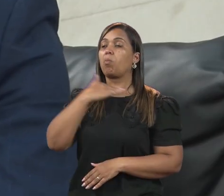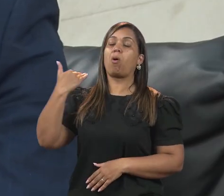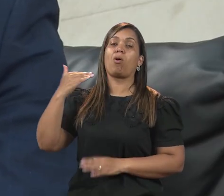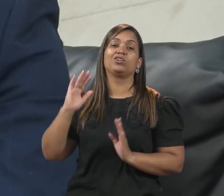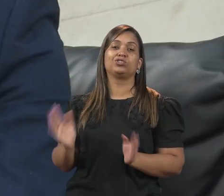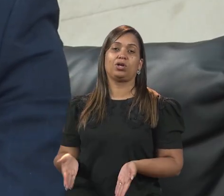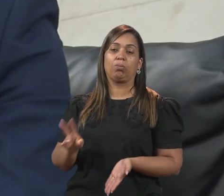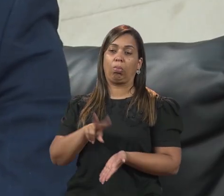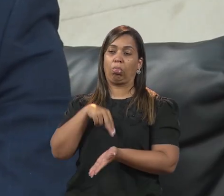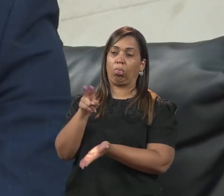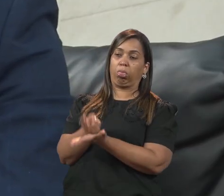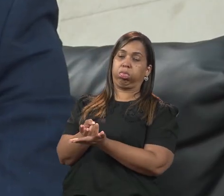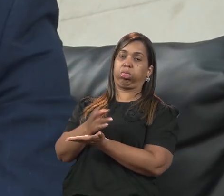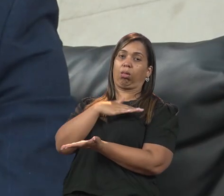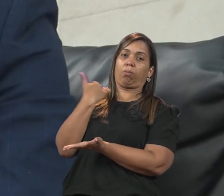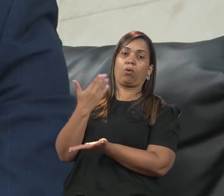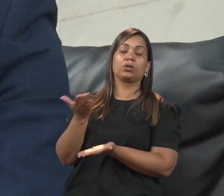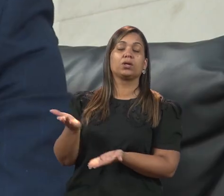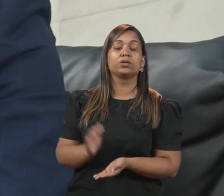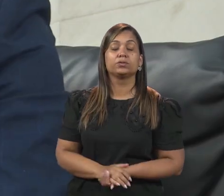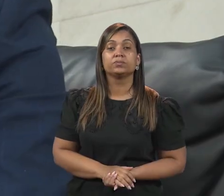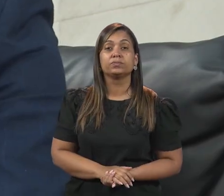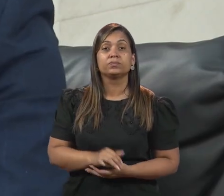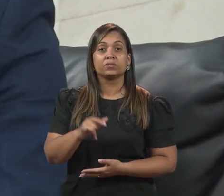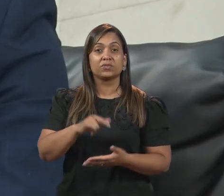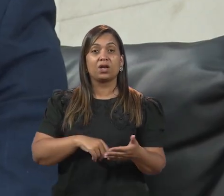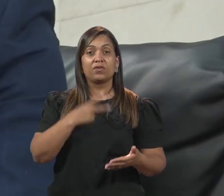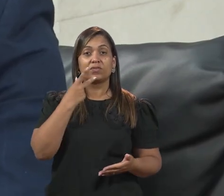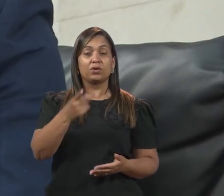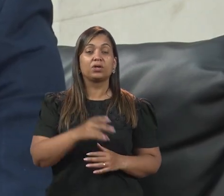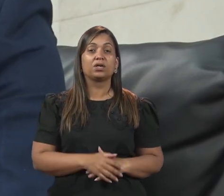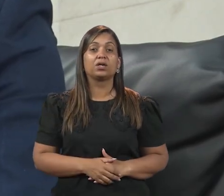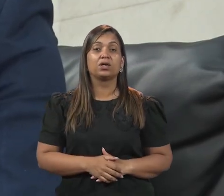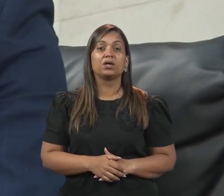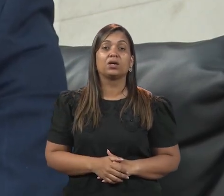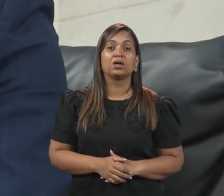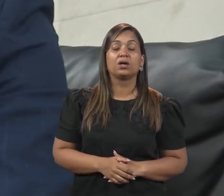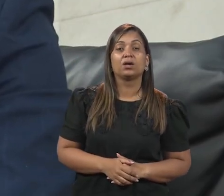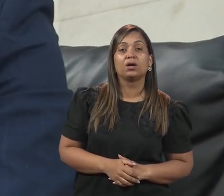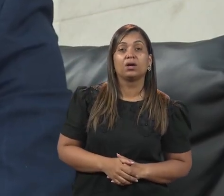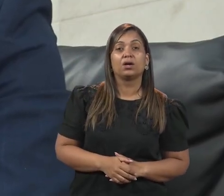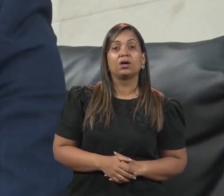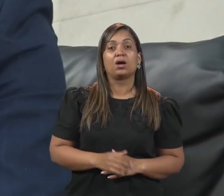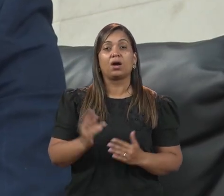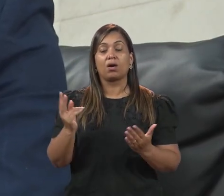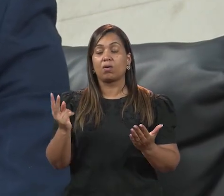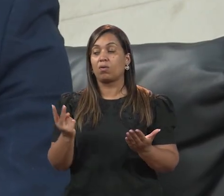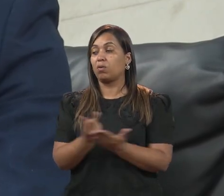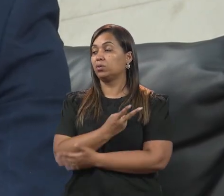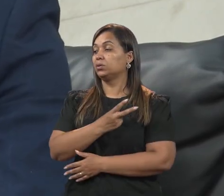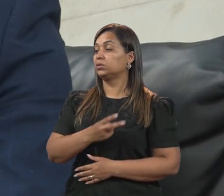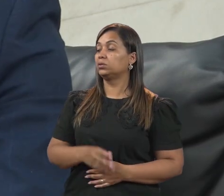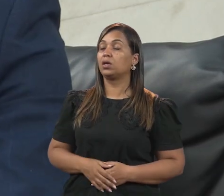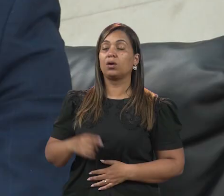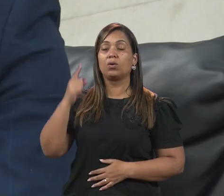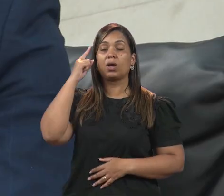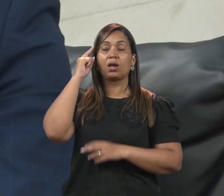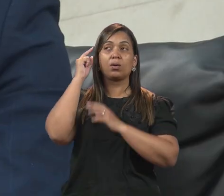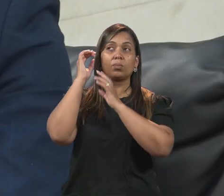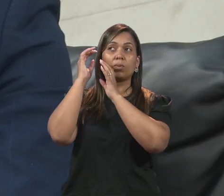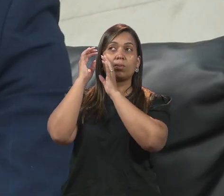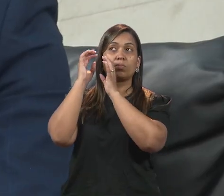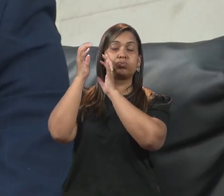vida. O laudo pericial constatou que ela teve um AVC, um acidente vascular